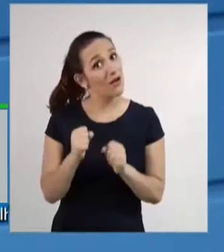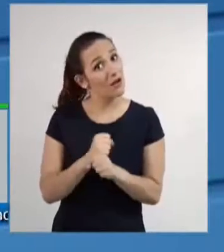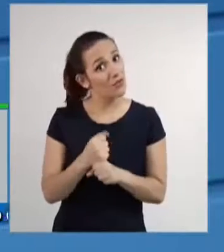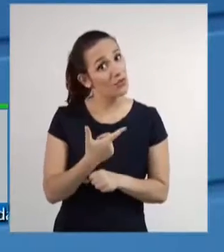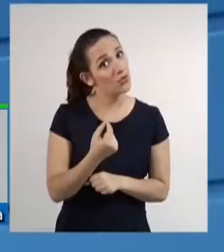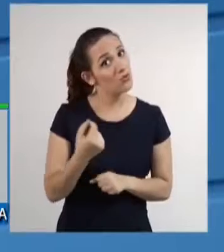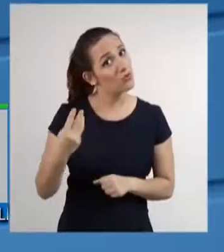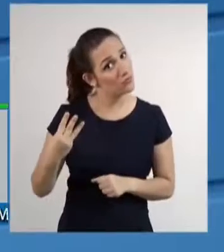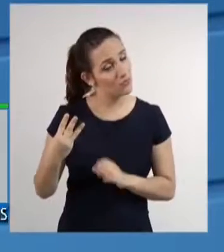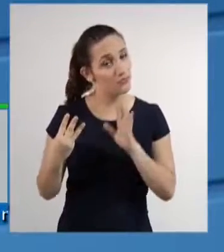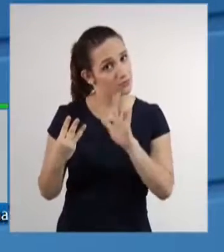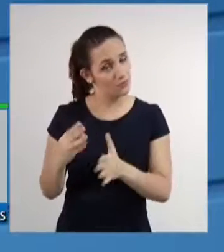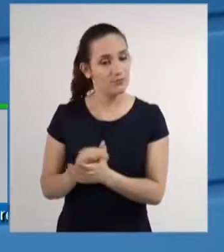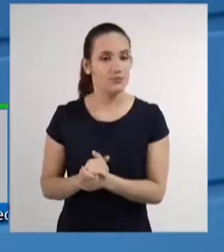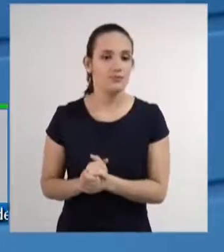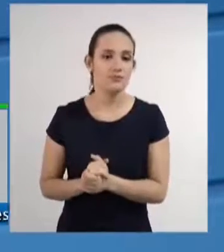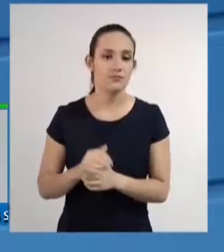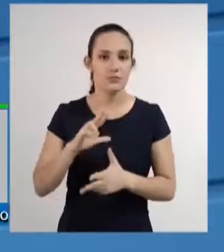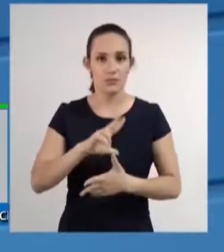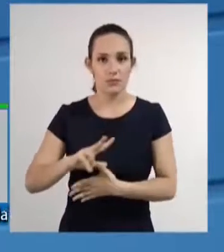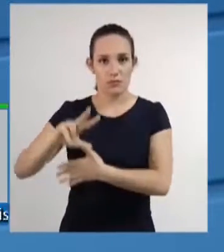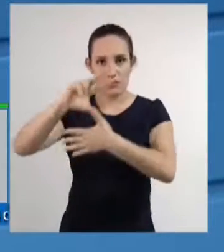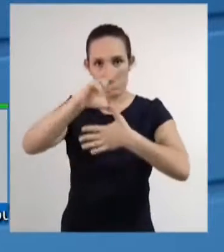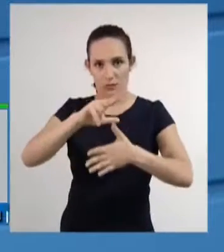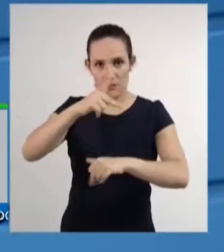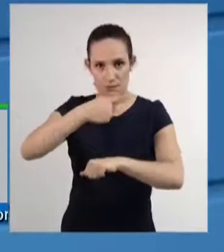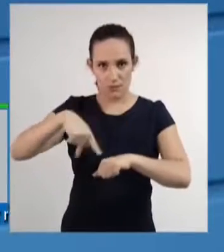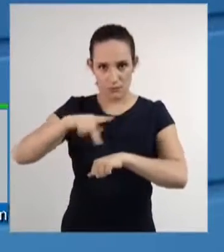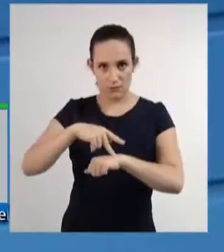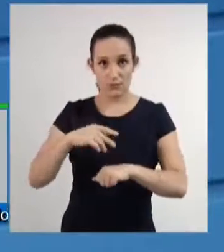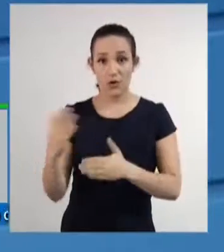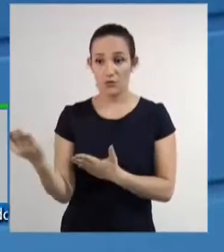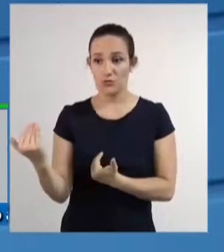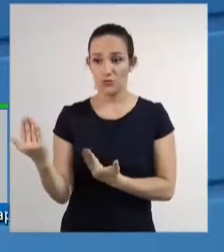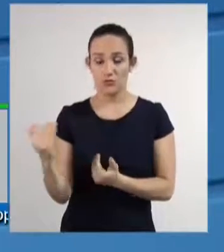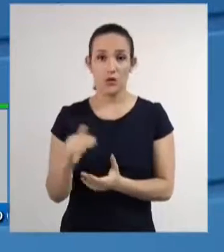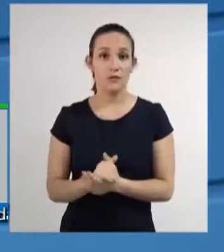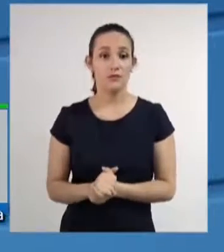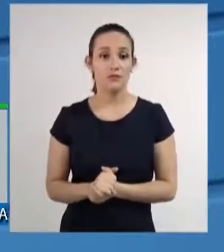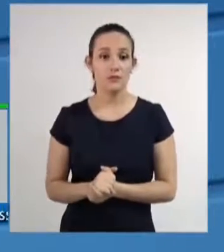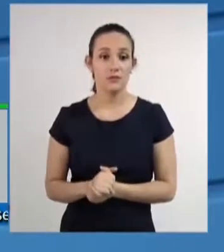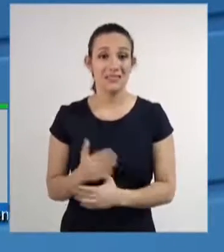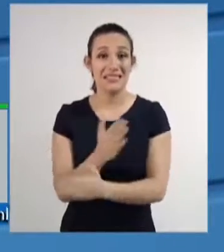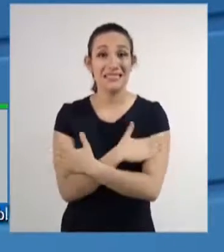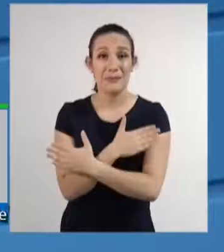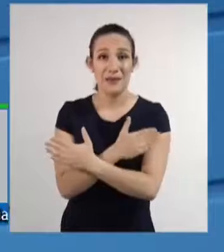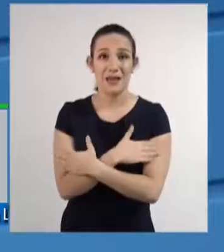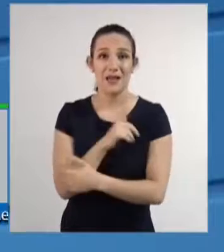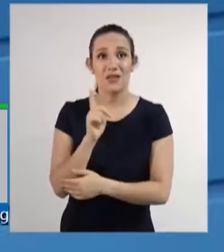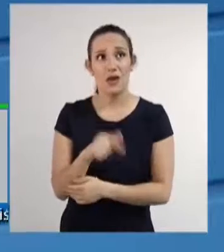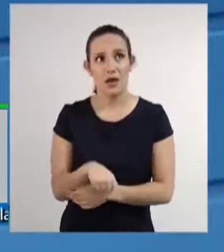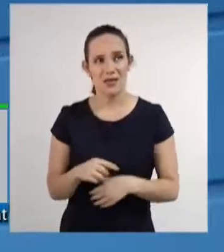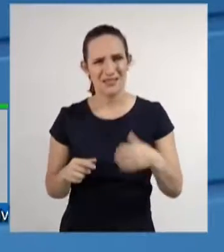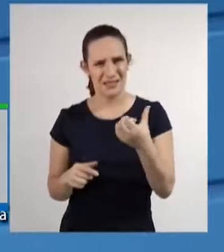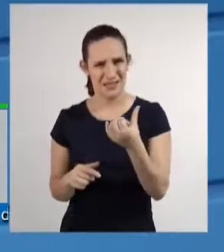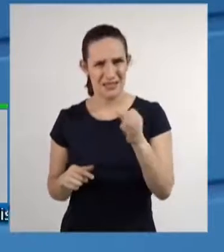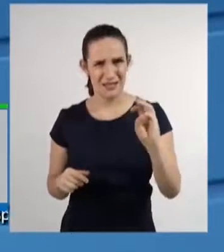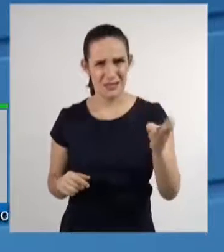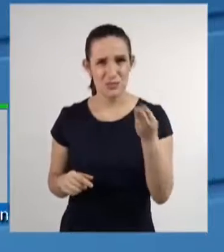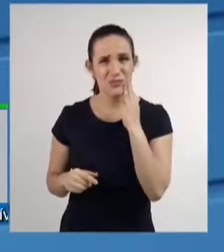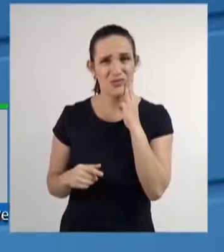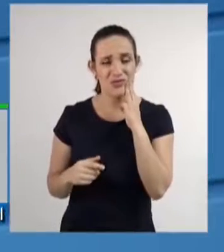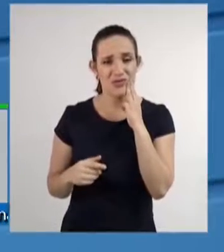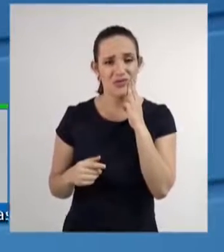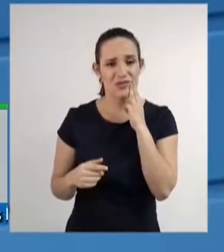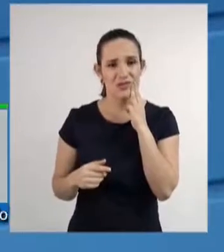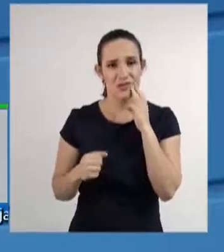2003. Nos países latino-americanos, o número absoluto de jovens sem emprego passou de 6 milhões e